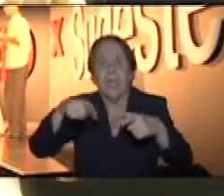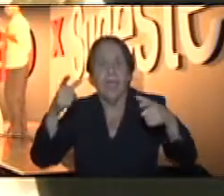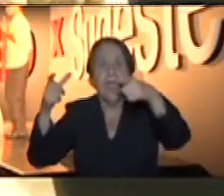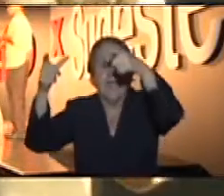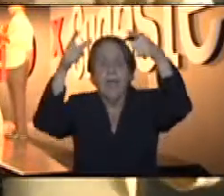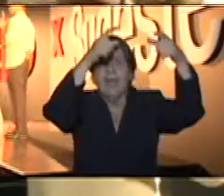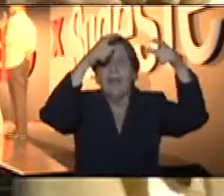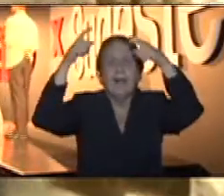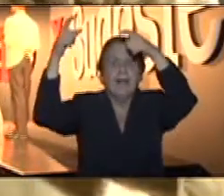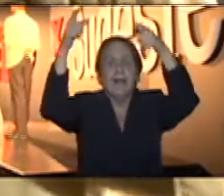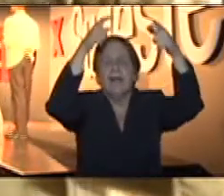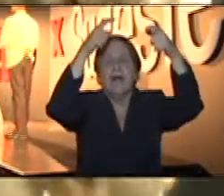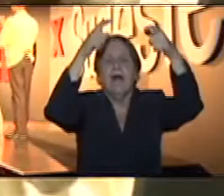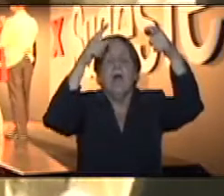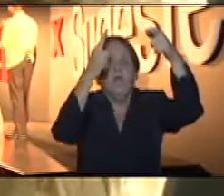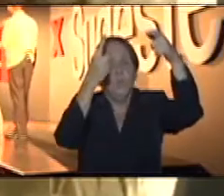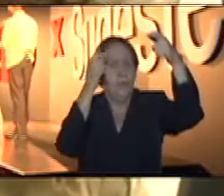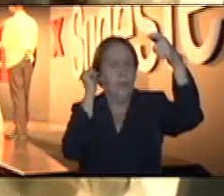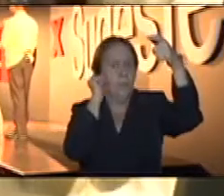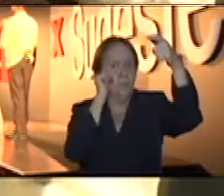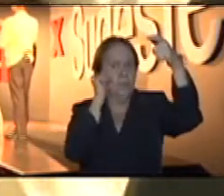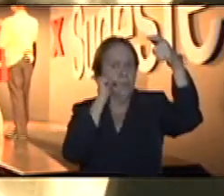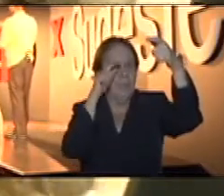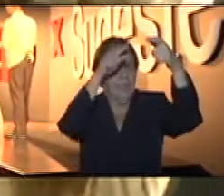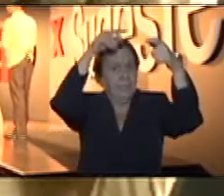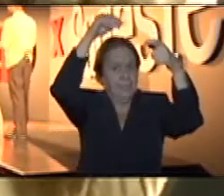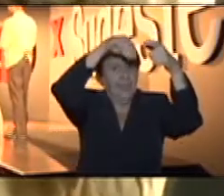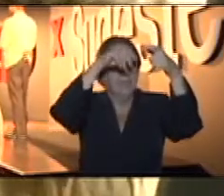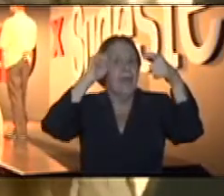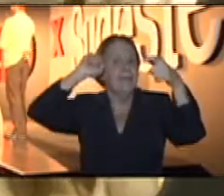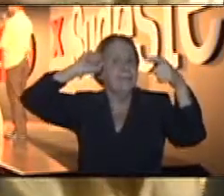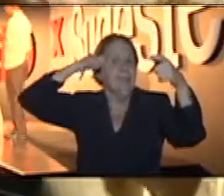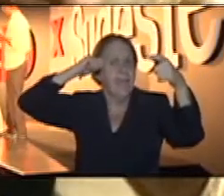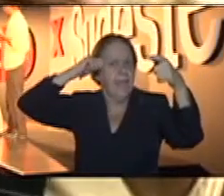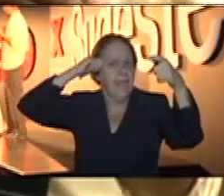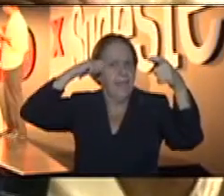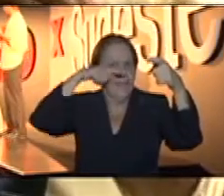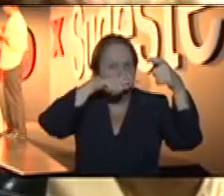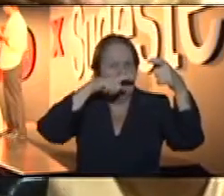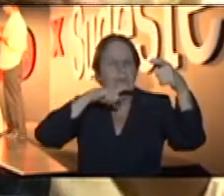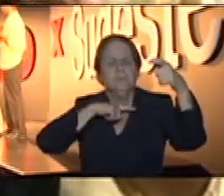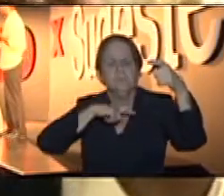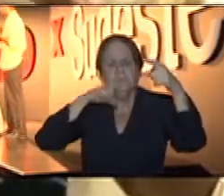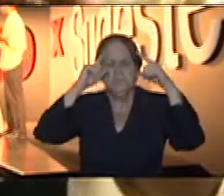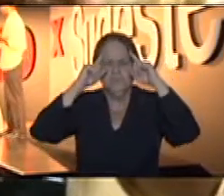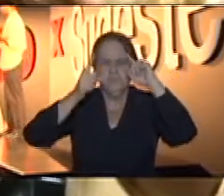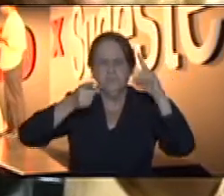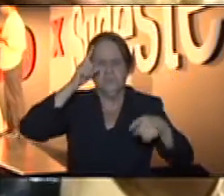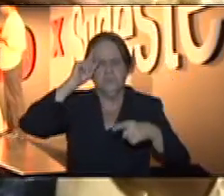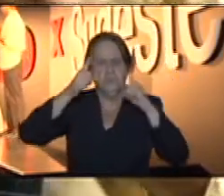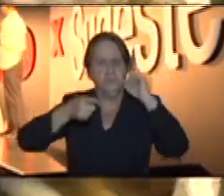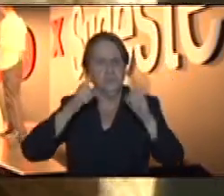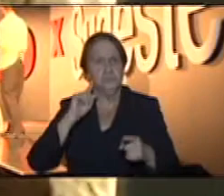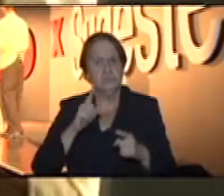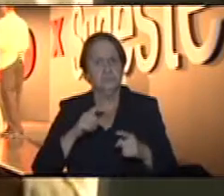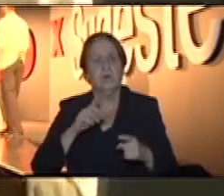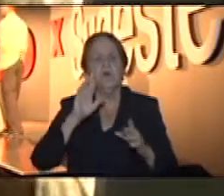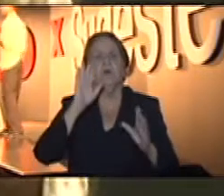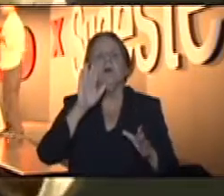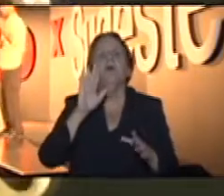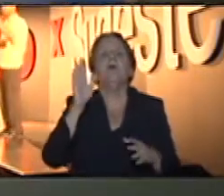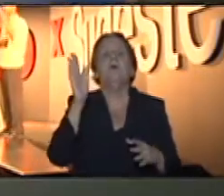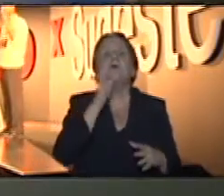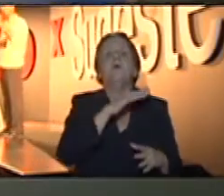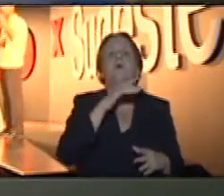vivenciamos a história de uma mulher mulher negra em posição de comando a rura o rura